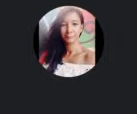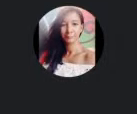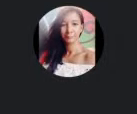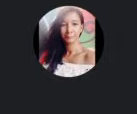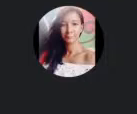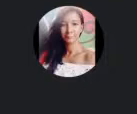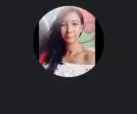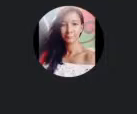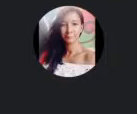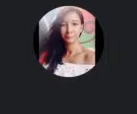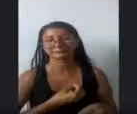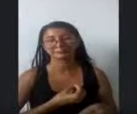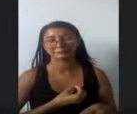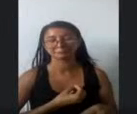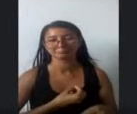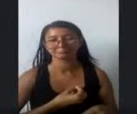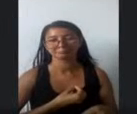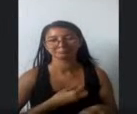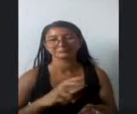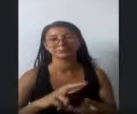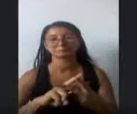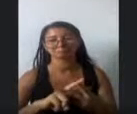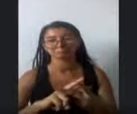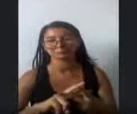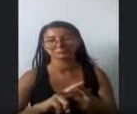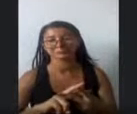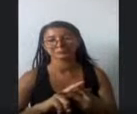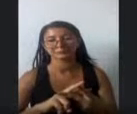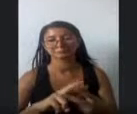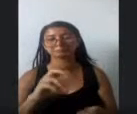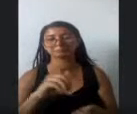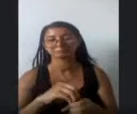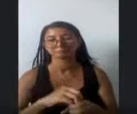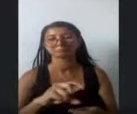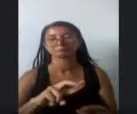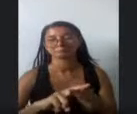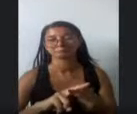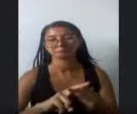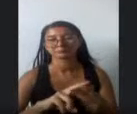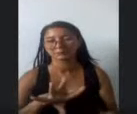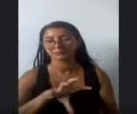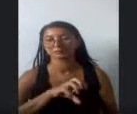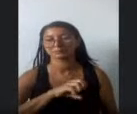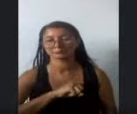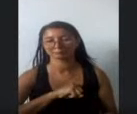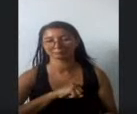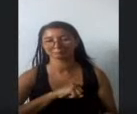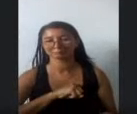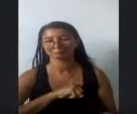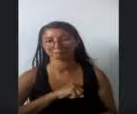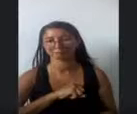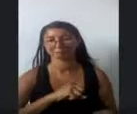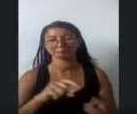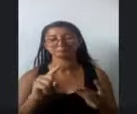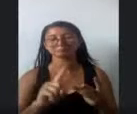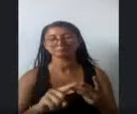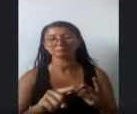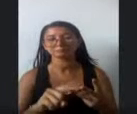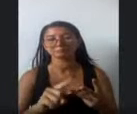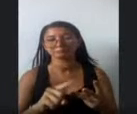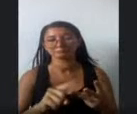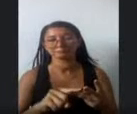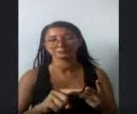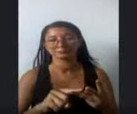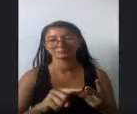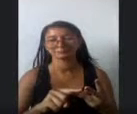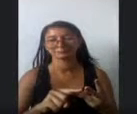vezes o risco de você contrair sífilis, e histórico de IST. Aí, por que a gente